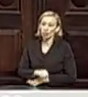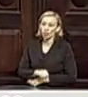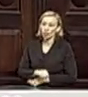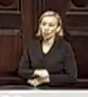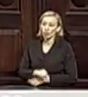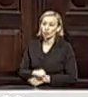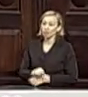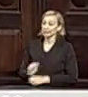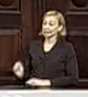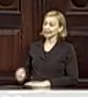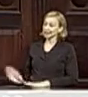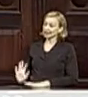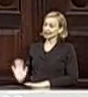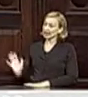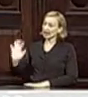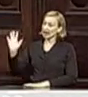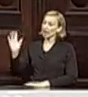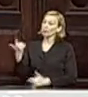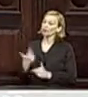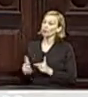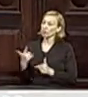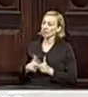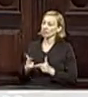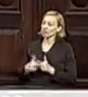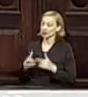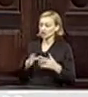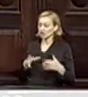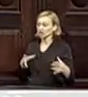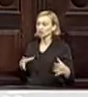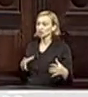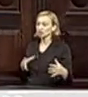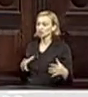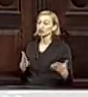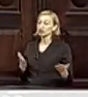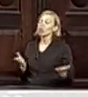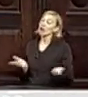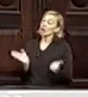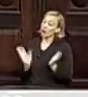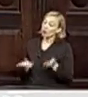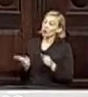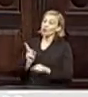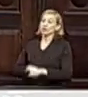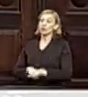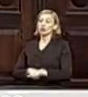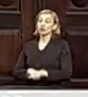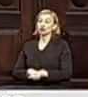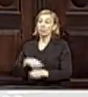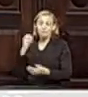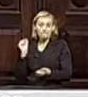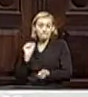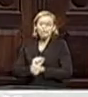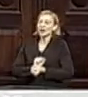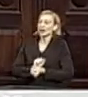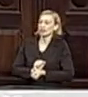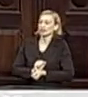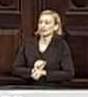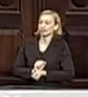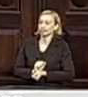diversos problemas passaram a ser adicionados. É hora da gente romper